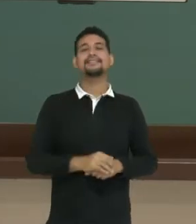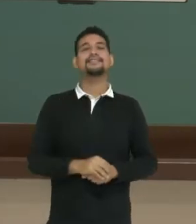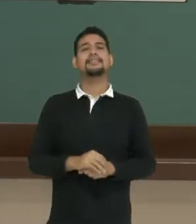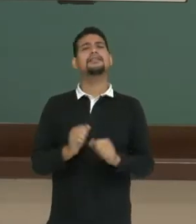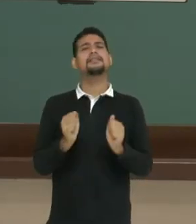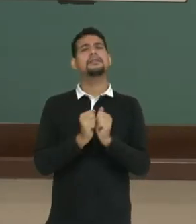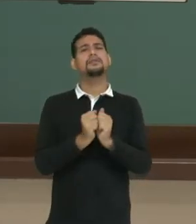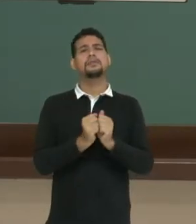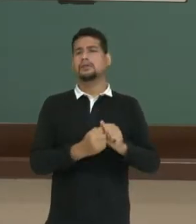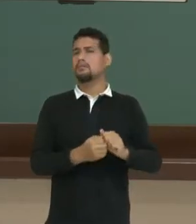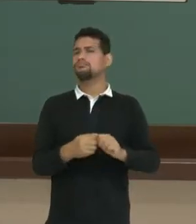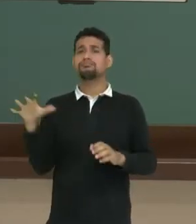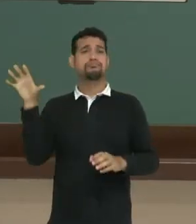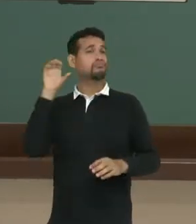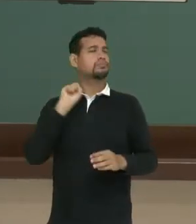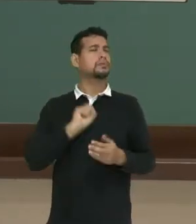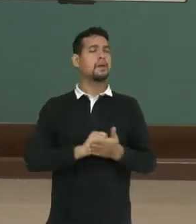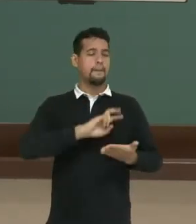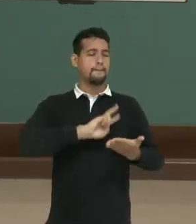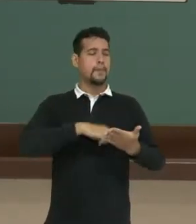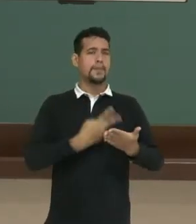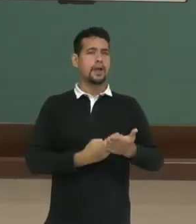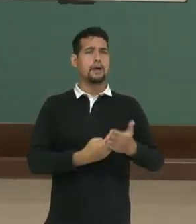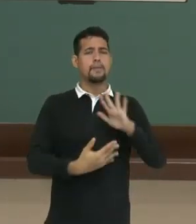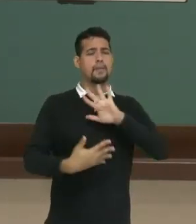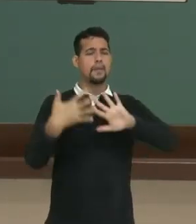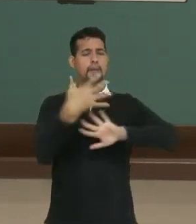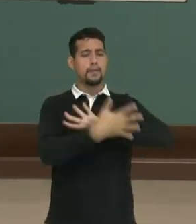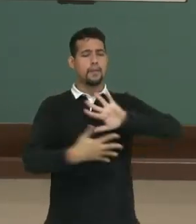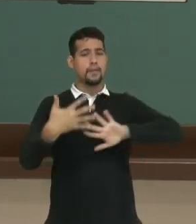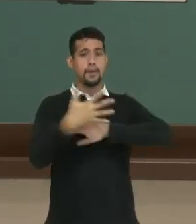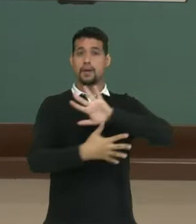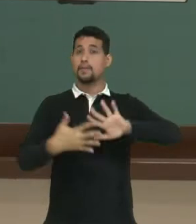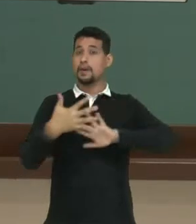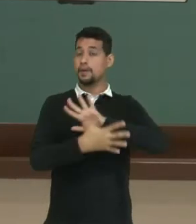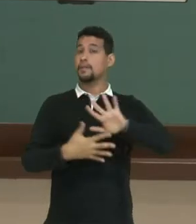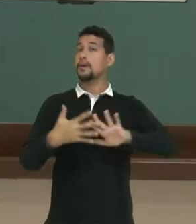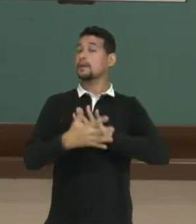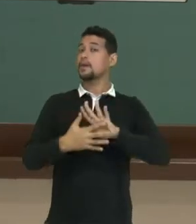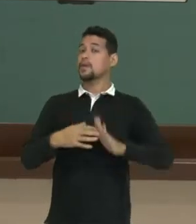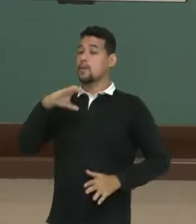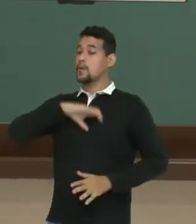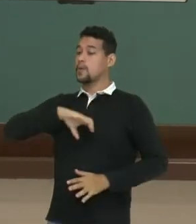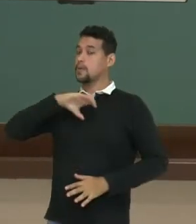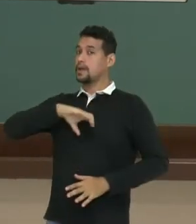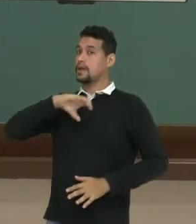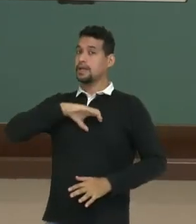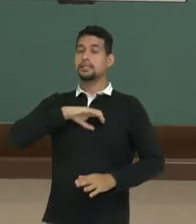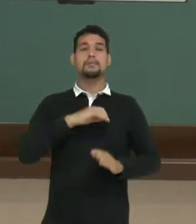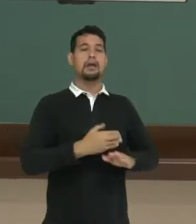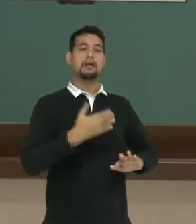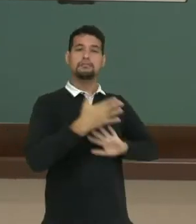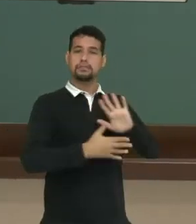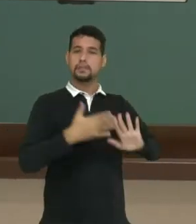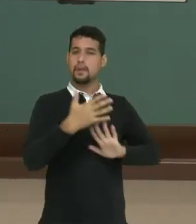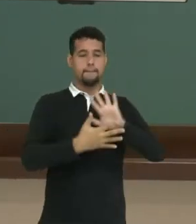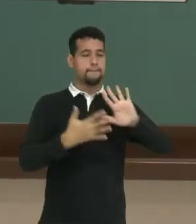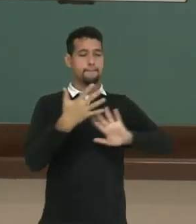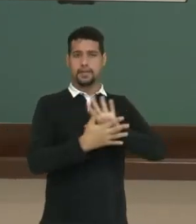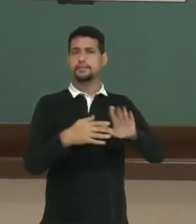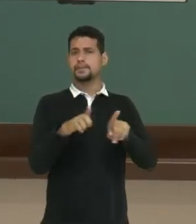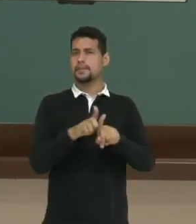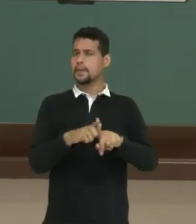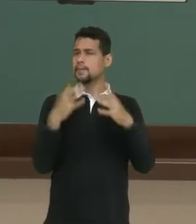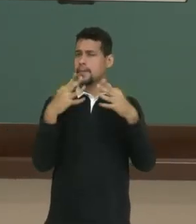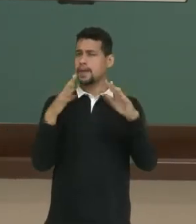está aqui fazendo a transcrição dos elementos da minha linguagem oral para a linguagem de sinais para Libras.